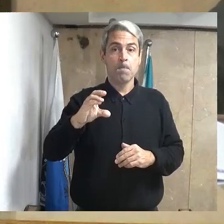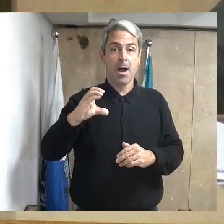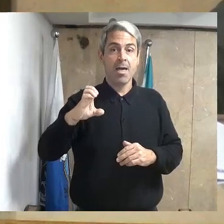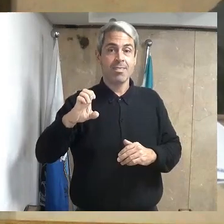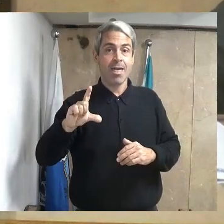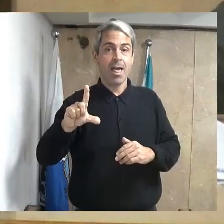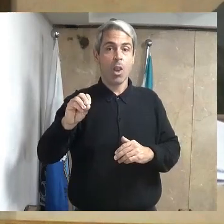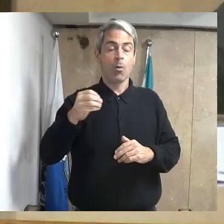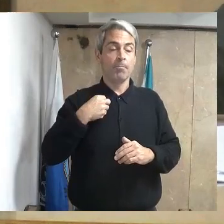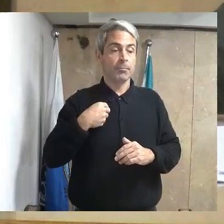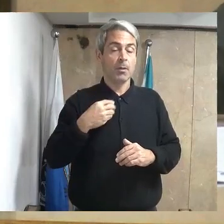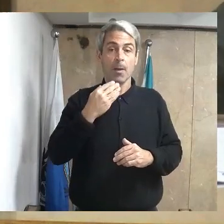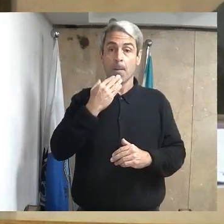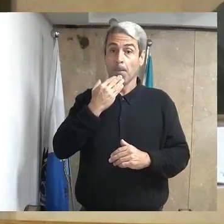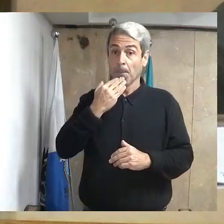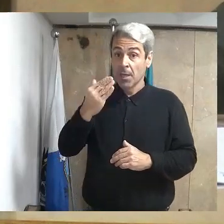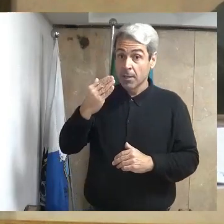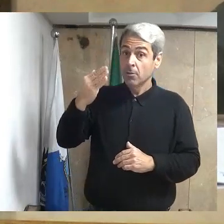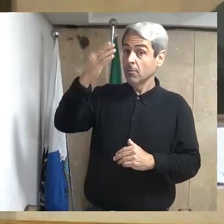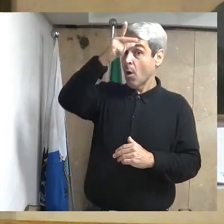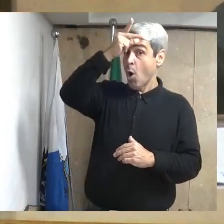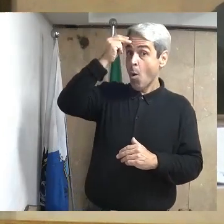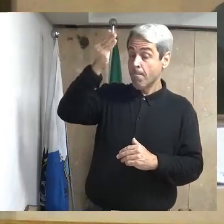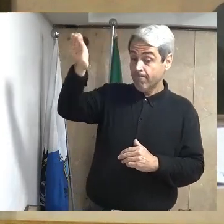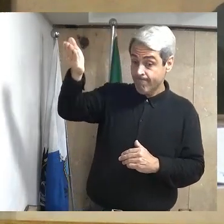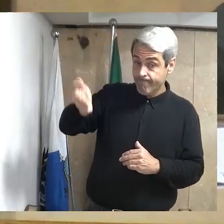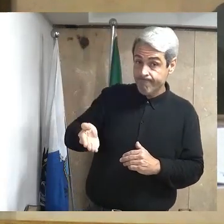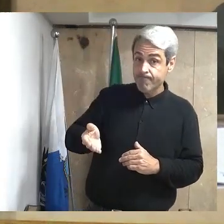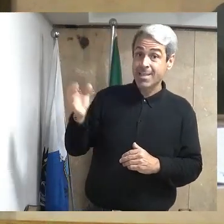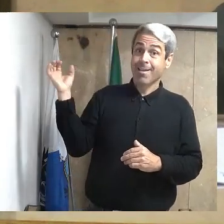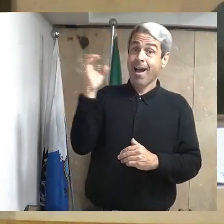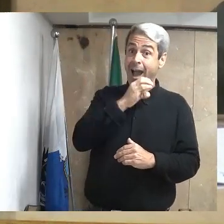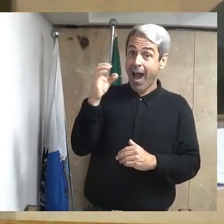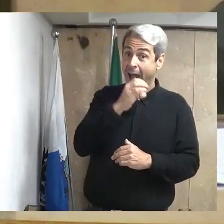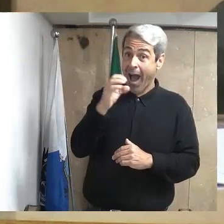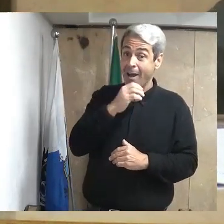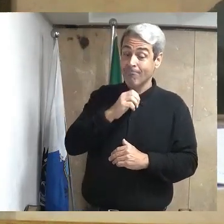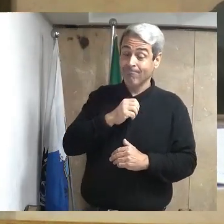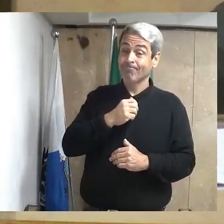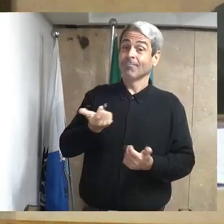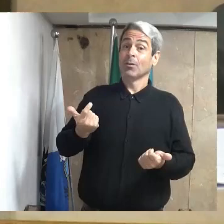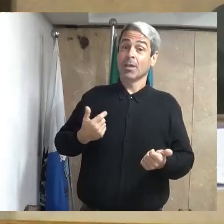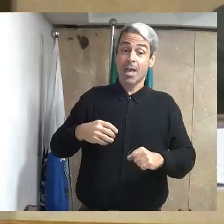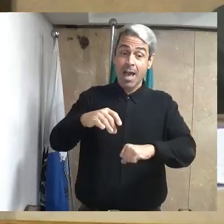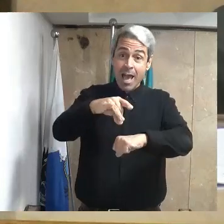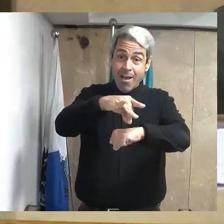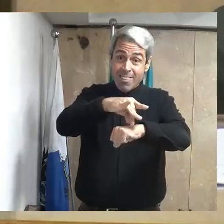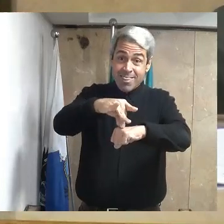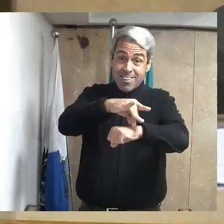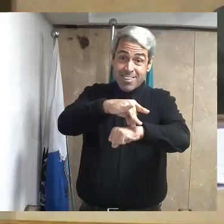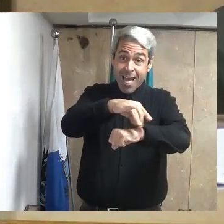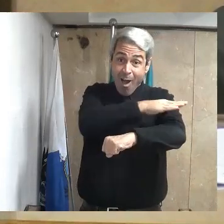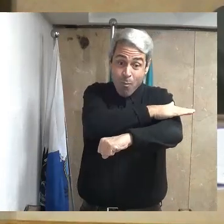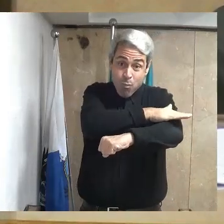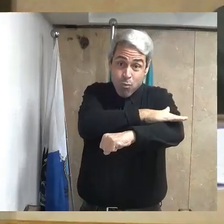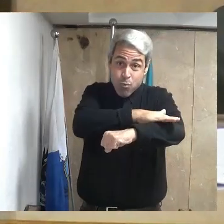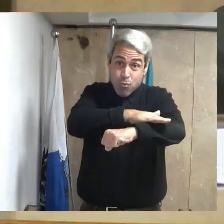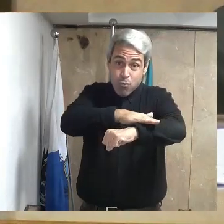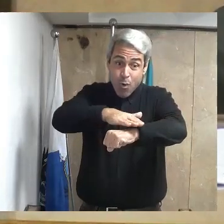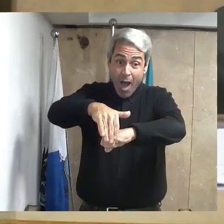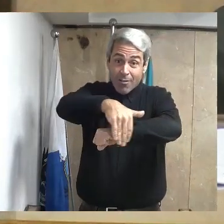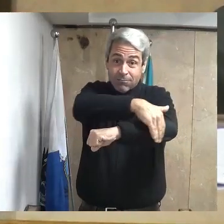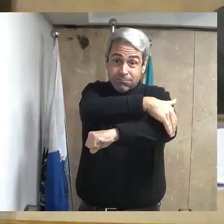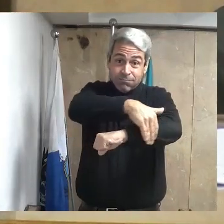Rodrigues, solicitando ao excelentíssimo senhor prefeito, em caráter de urgência, serviço de asfaltamento ao longo da rua Soldado